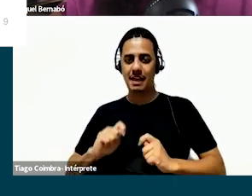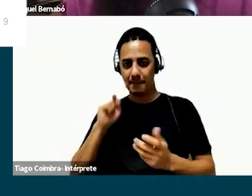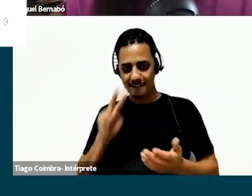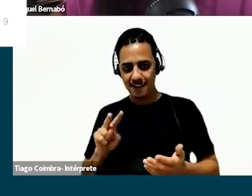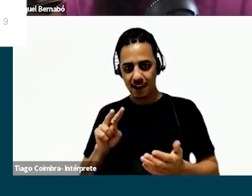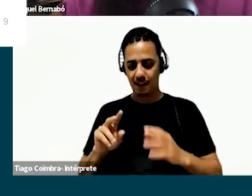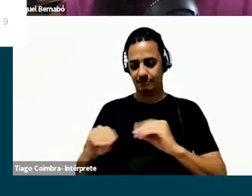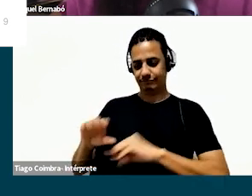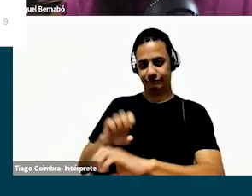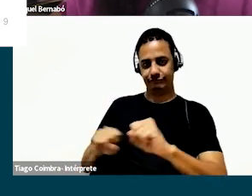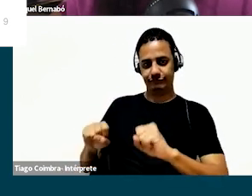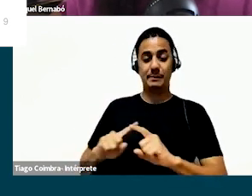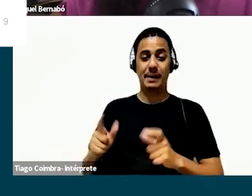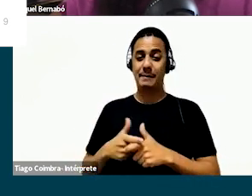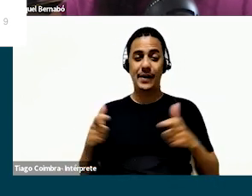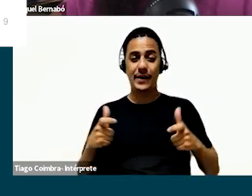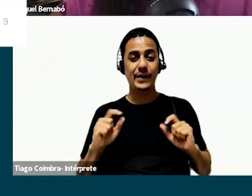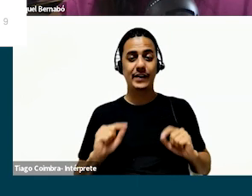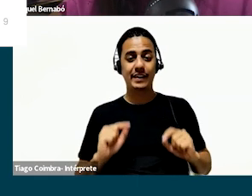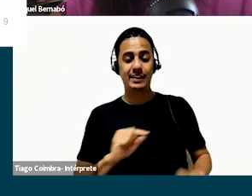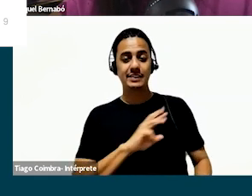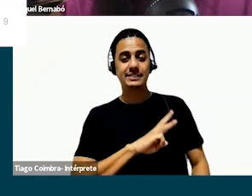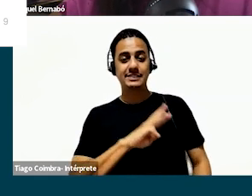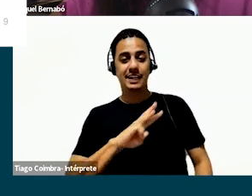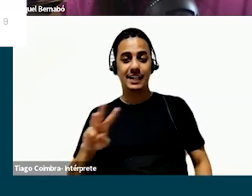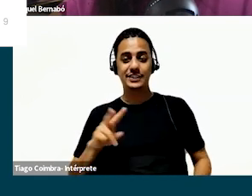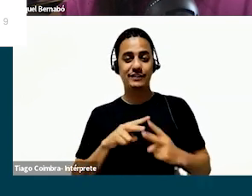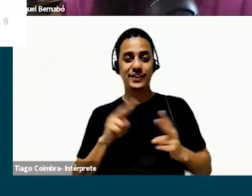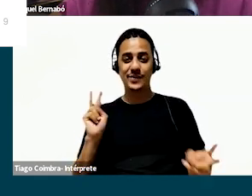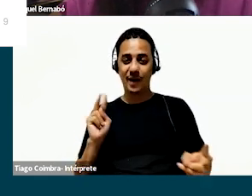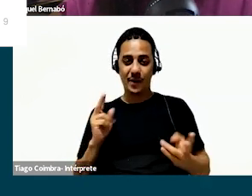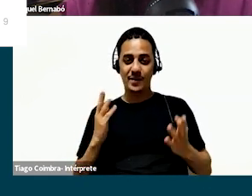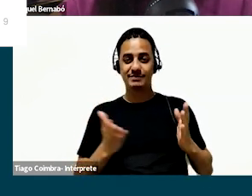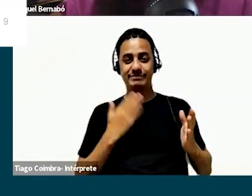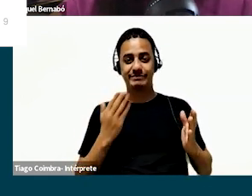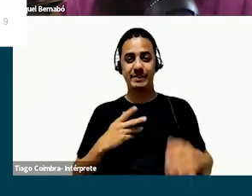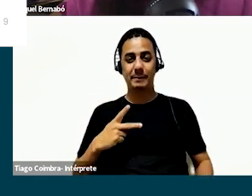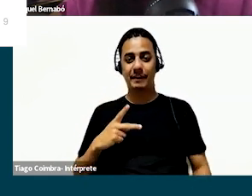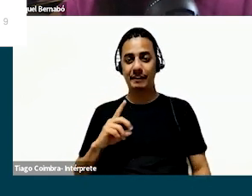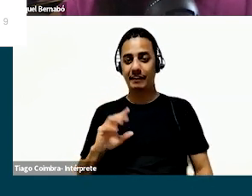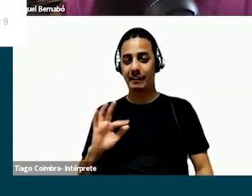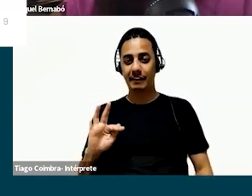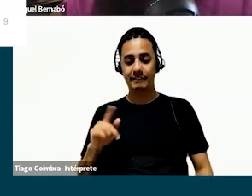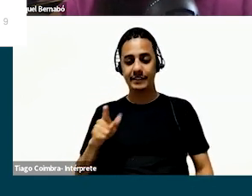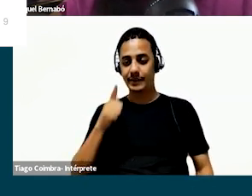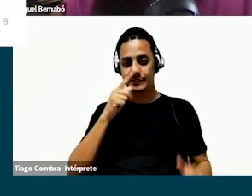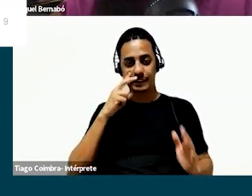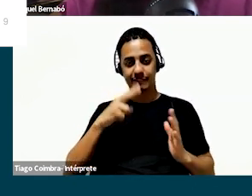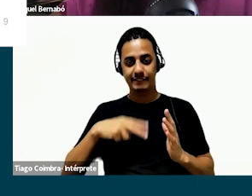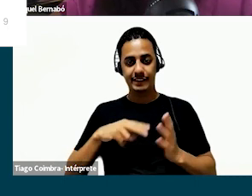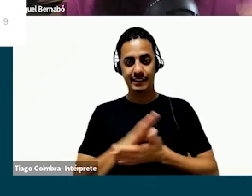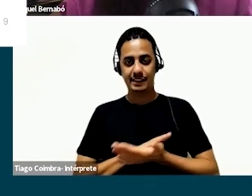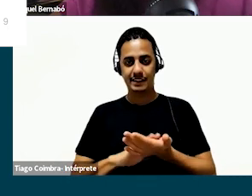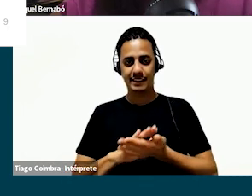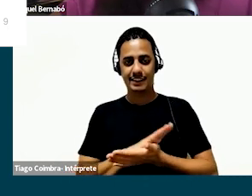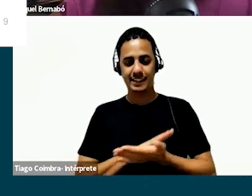1 ou 2 berços, mas a maioria ficava disponível só através do que, minha gente? De uma loja virtual ou de um catálogo em PDF,